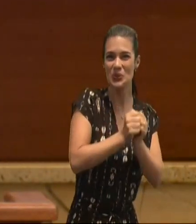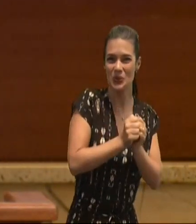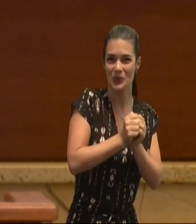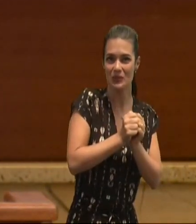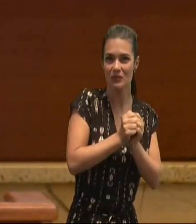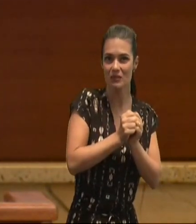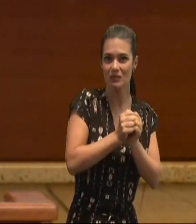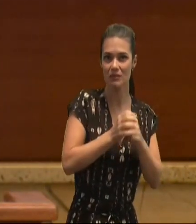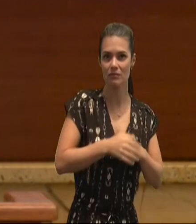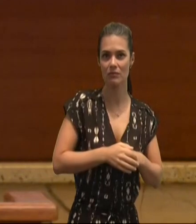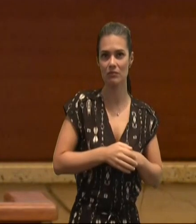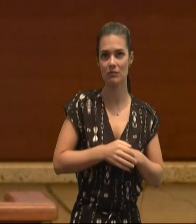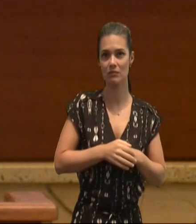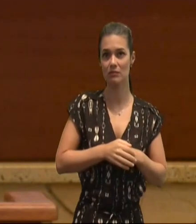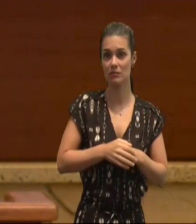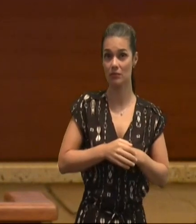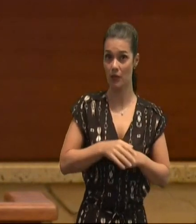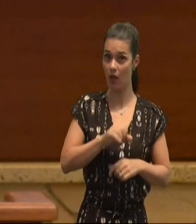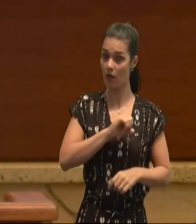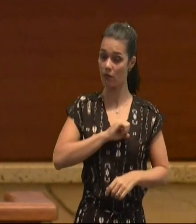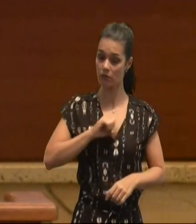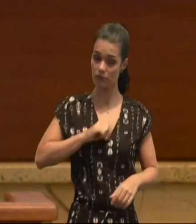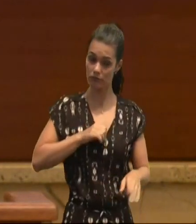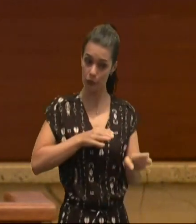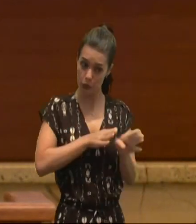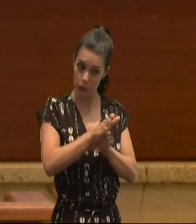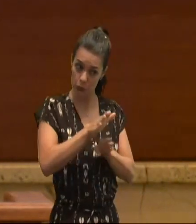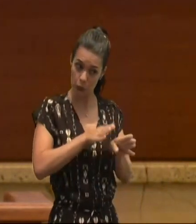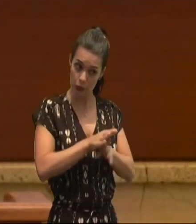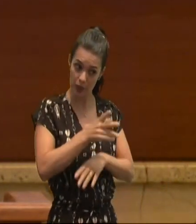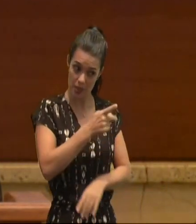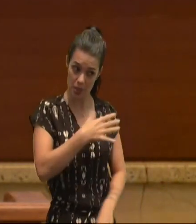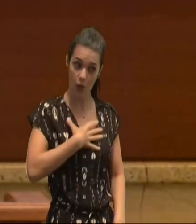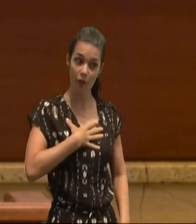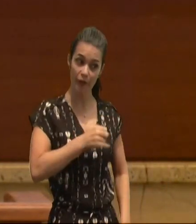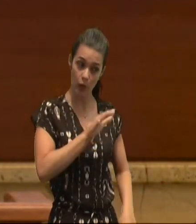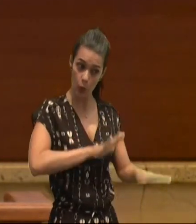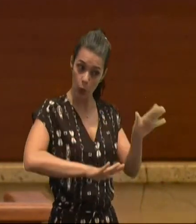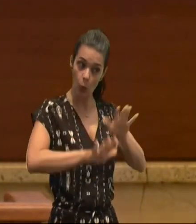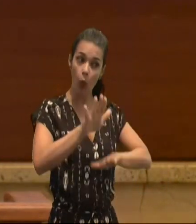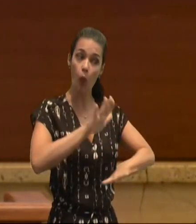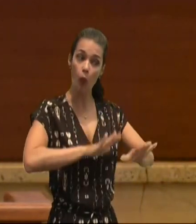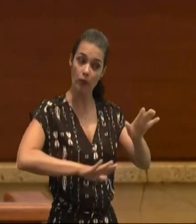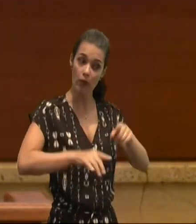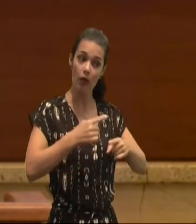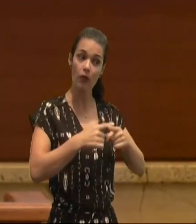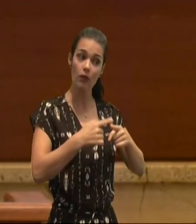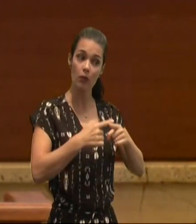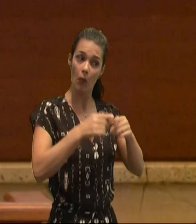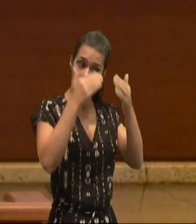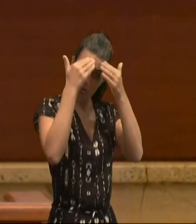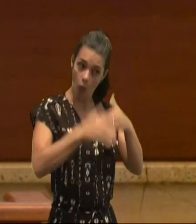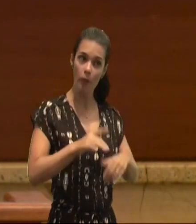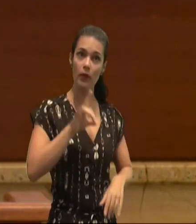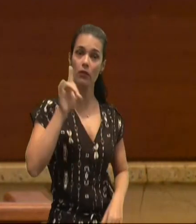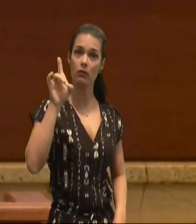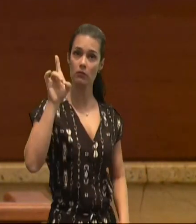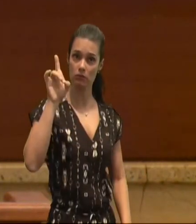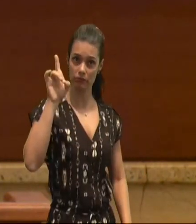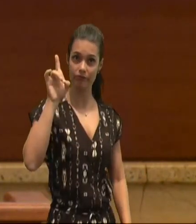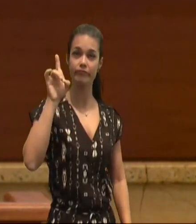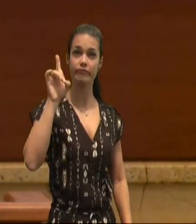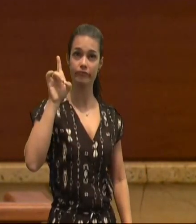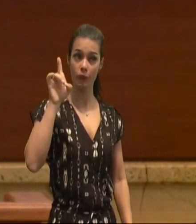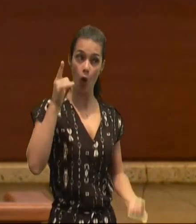exortação a Eli, advertendo a respeito do comportamento dos seus filhos que desonravam a Deus e que blasfemavam